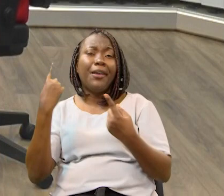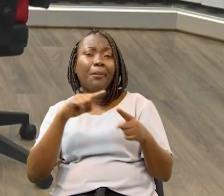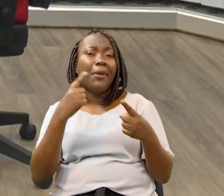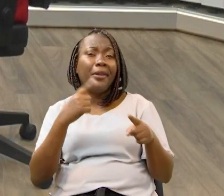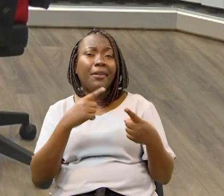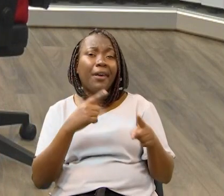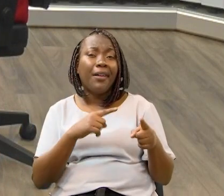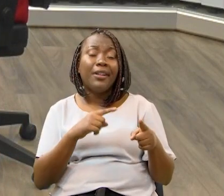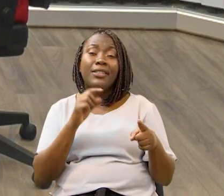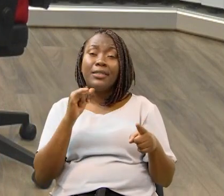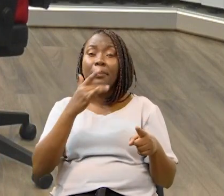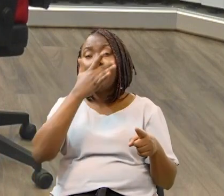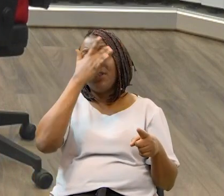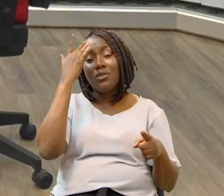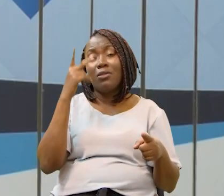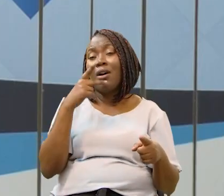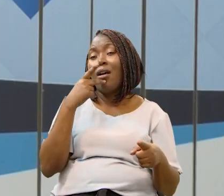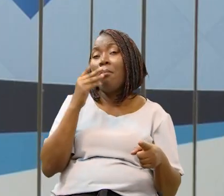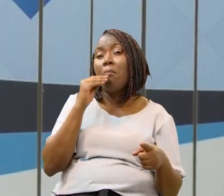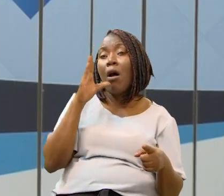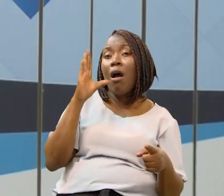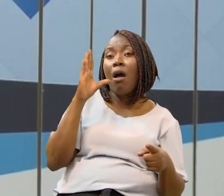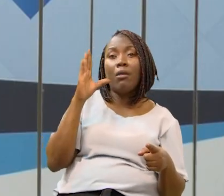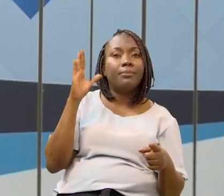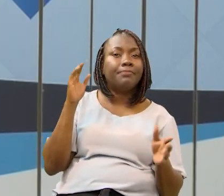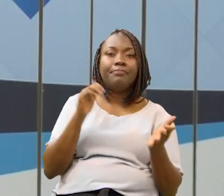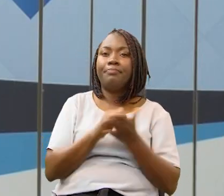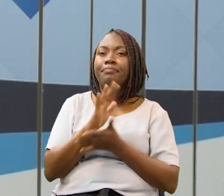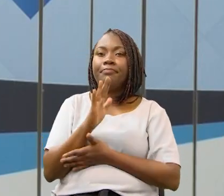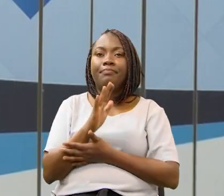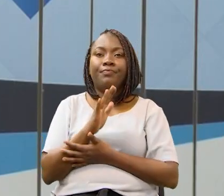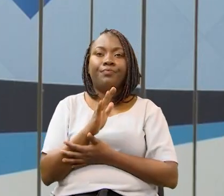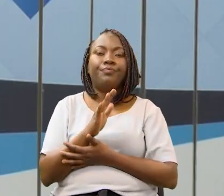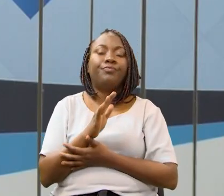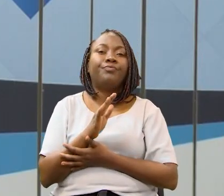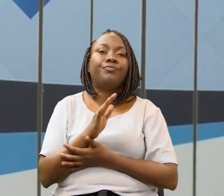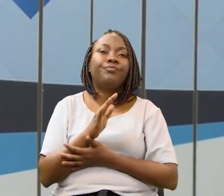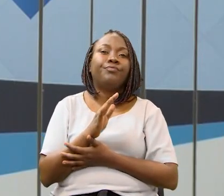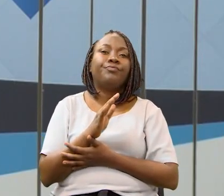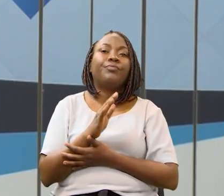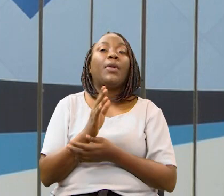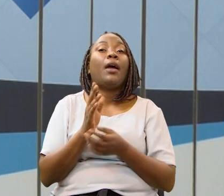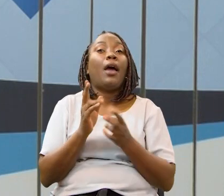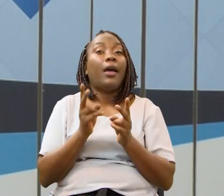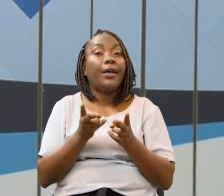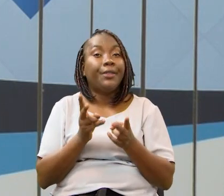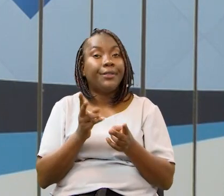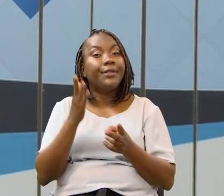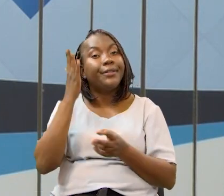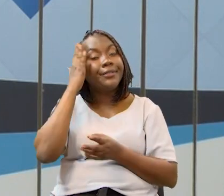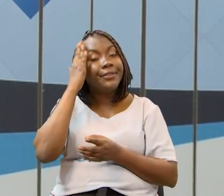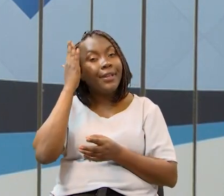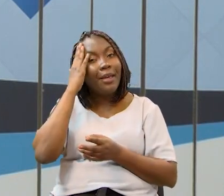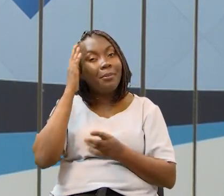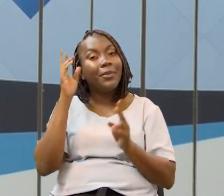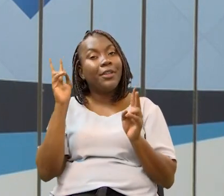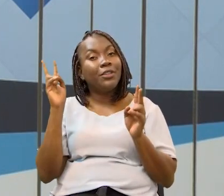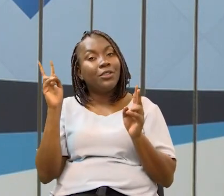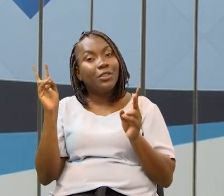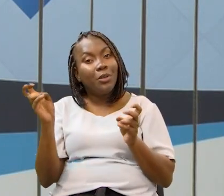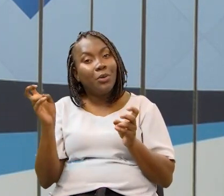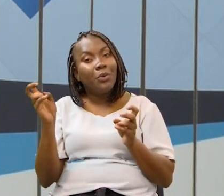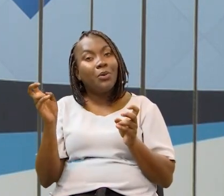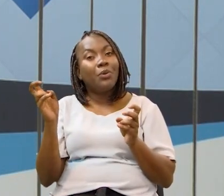essa represália e se a pessoa abre a boca, ela está fora, né? Exato. Então, ainda a gente sabe a questão,